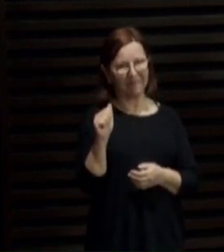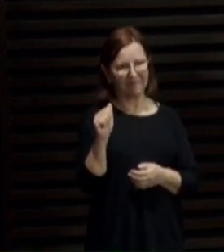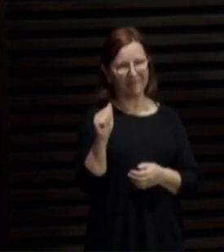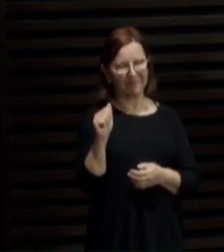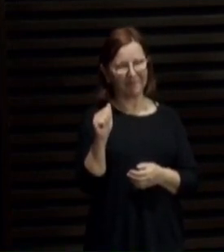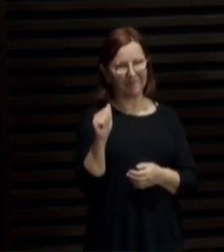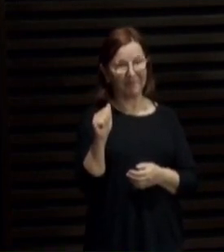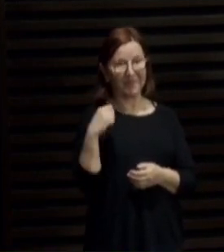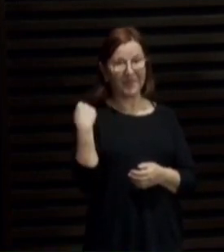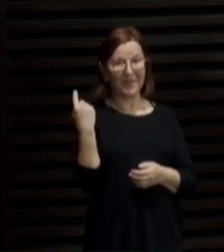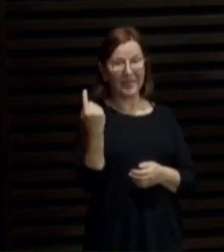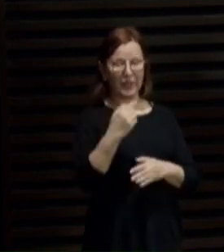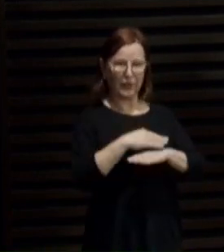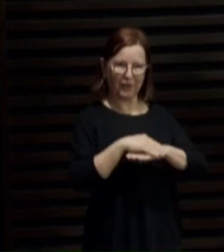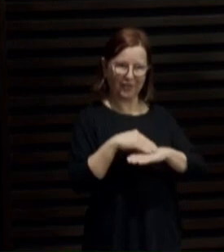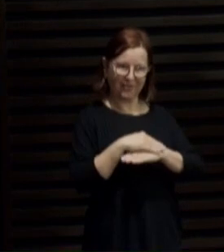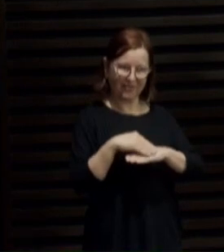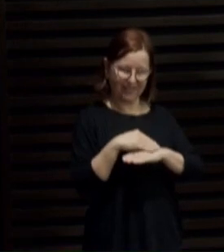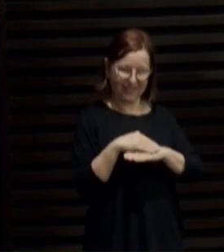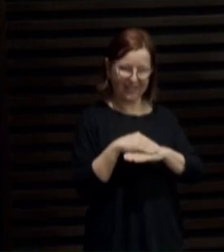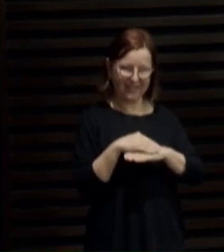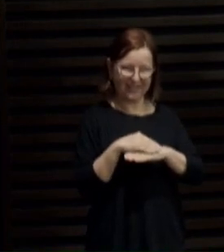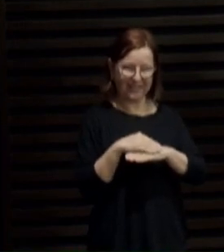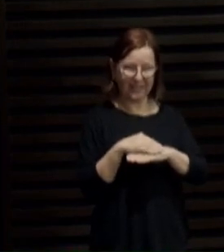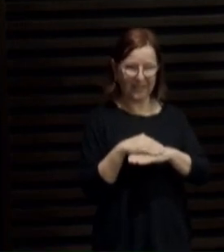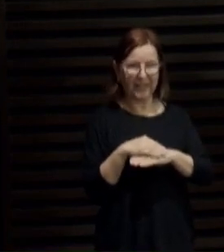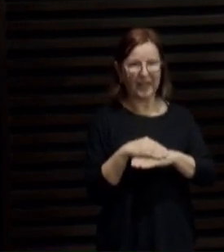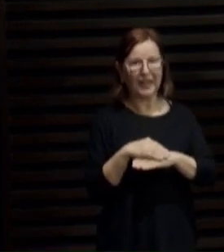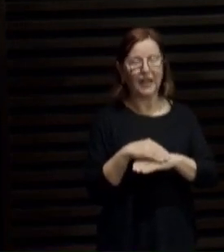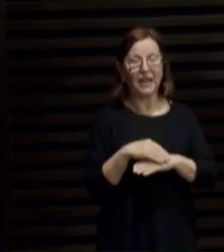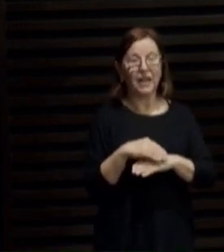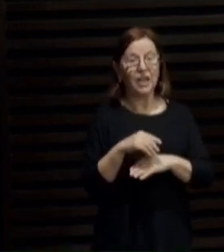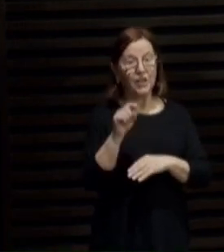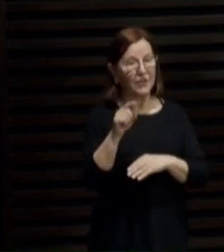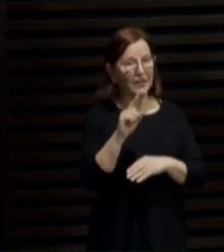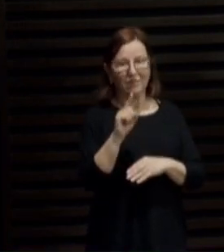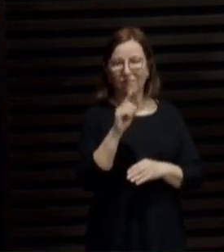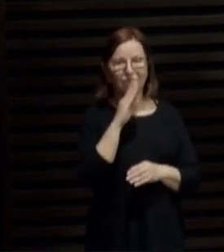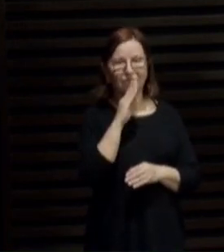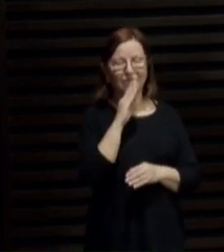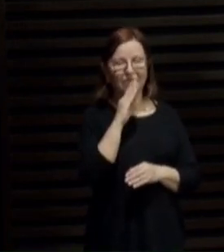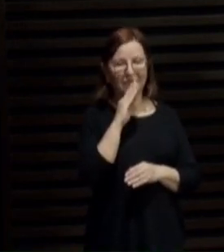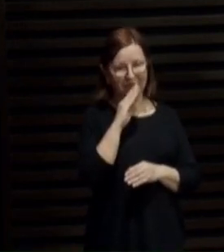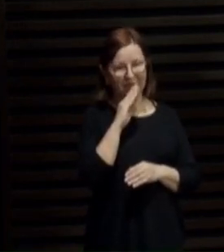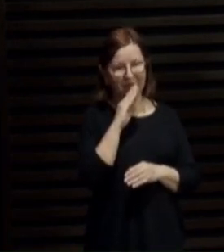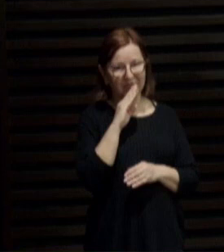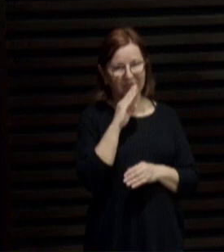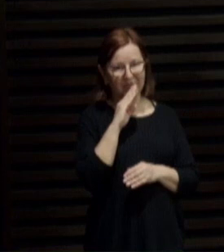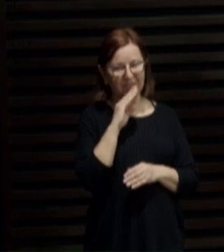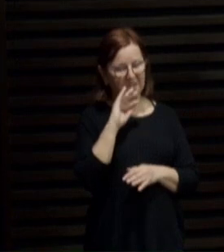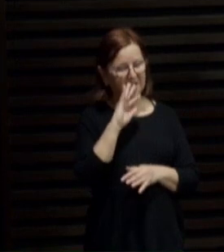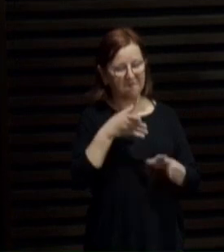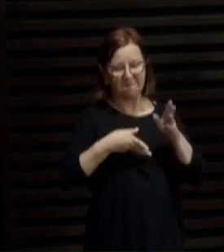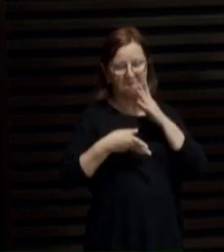A nossa conversa toda redundou aqui, você não falou nada, mas você disse tudo. A brasa fora do